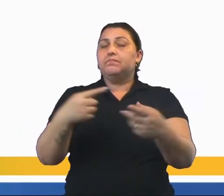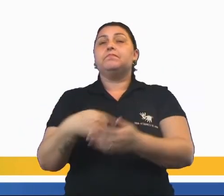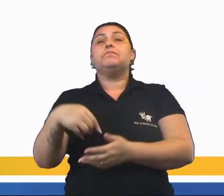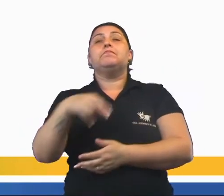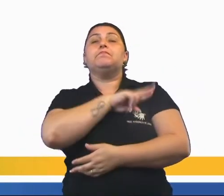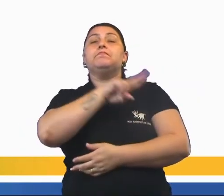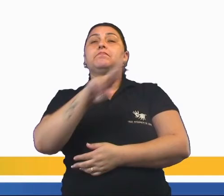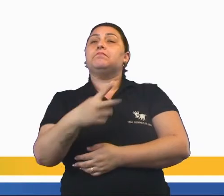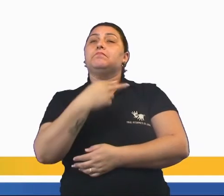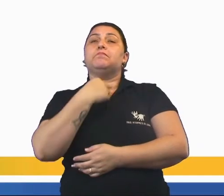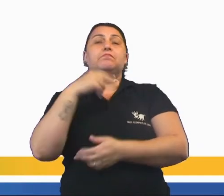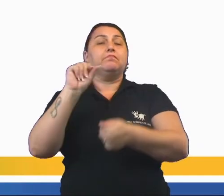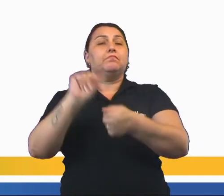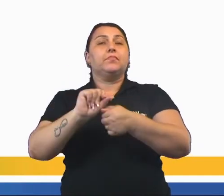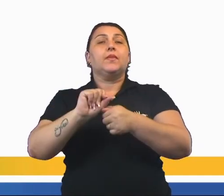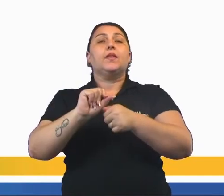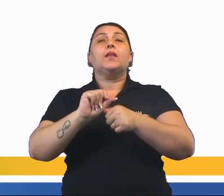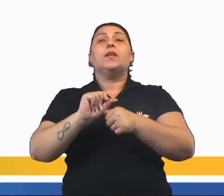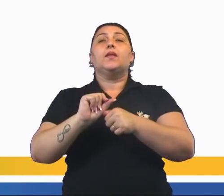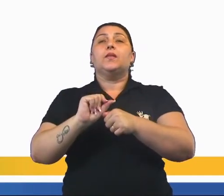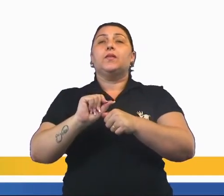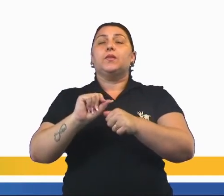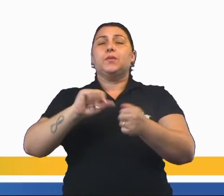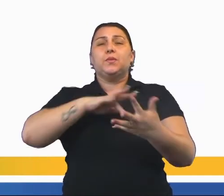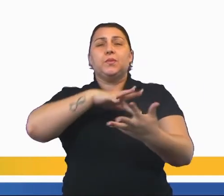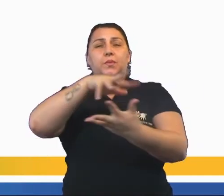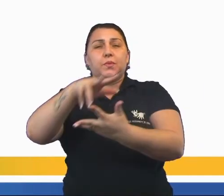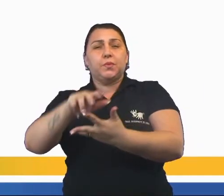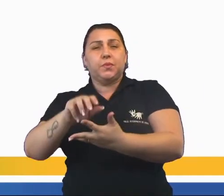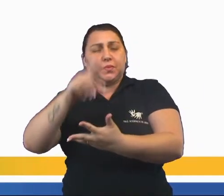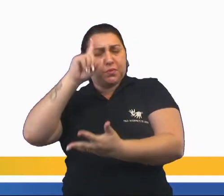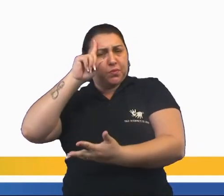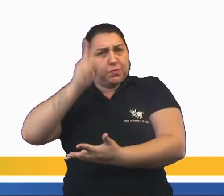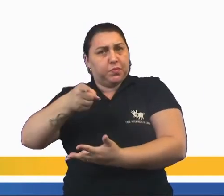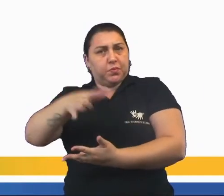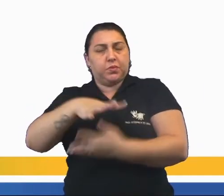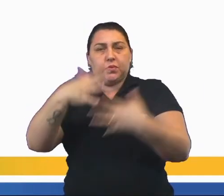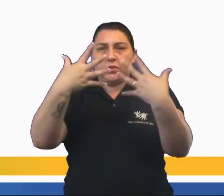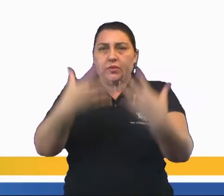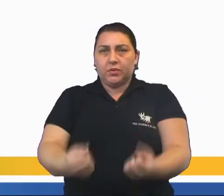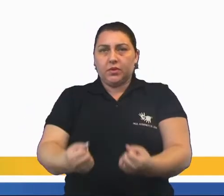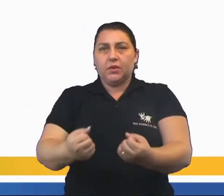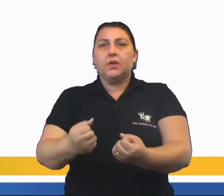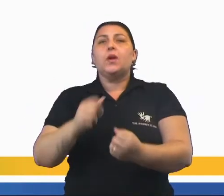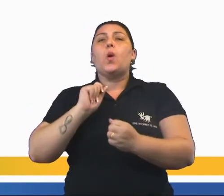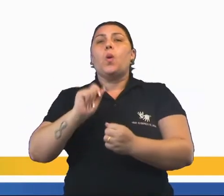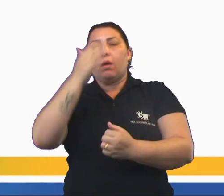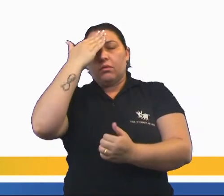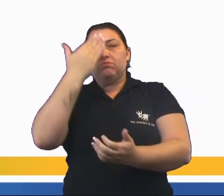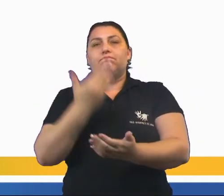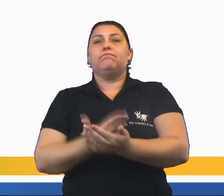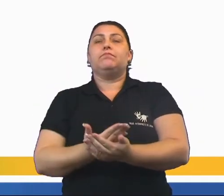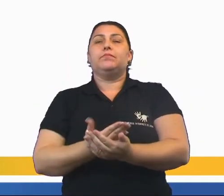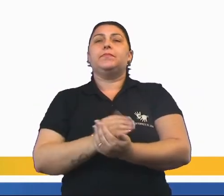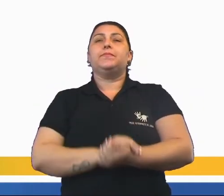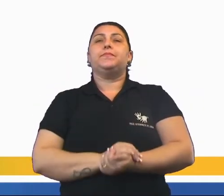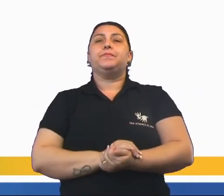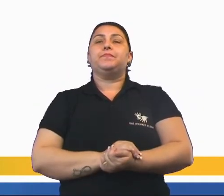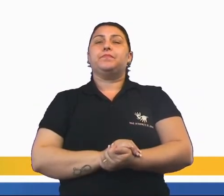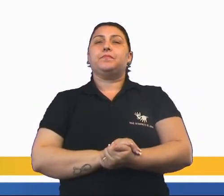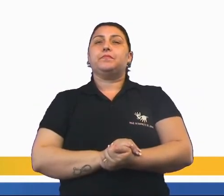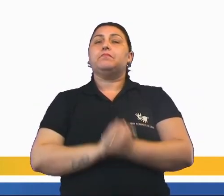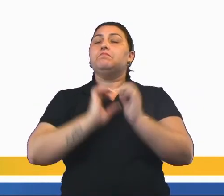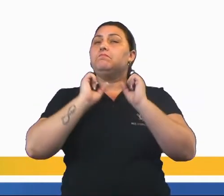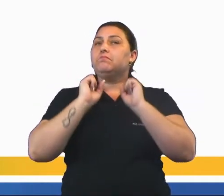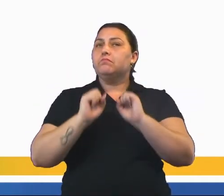a religião não vai poder fazer o movimento inverso, impor à sociedade a aceitação de seus princípios, ok? Há situações em que